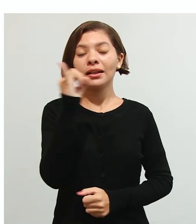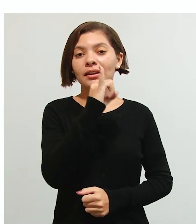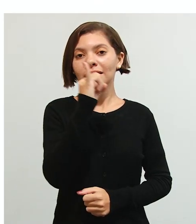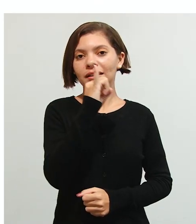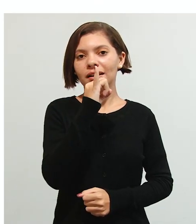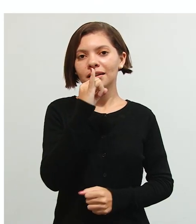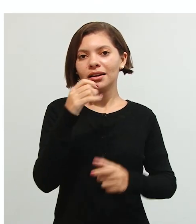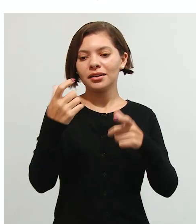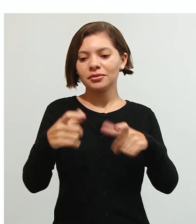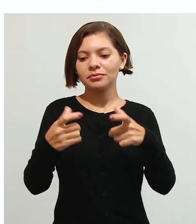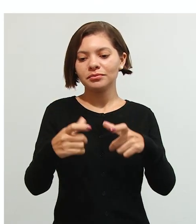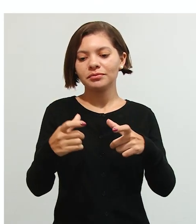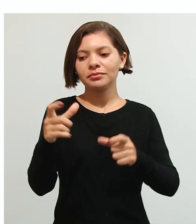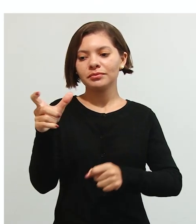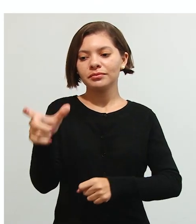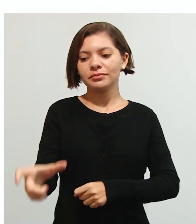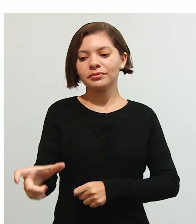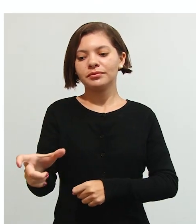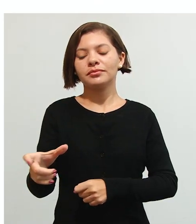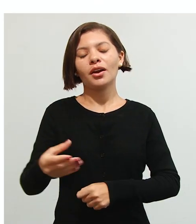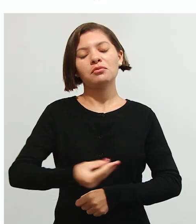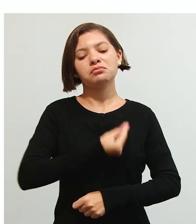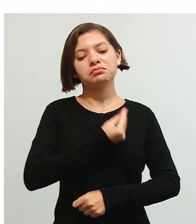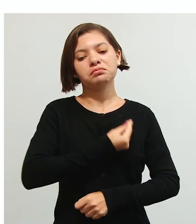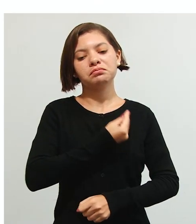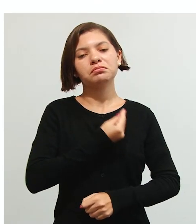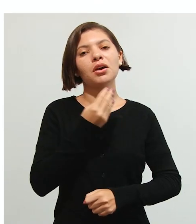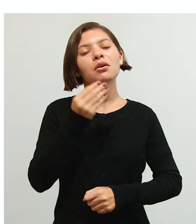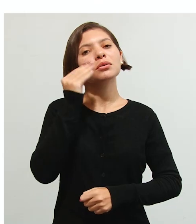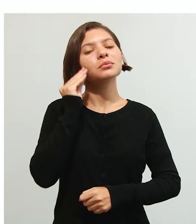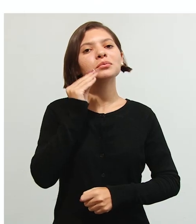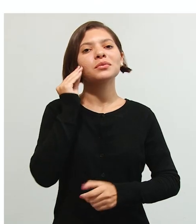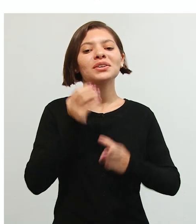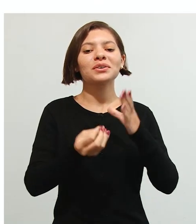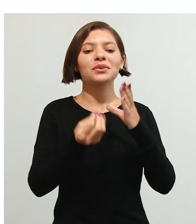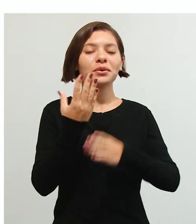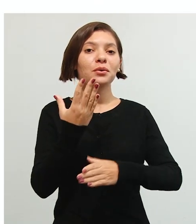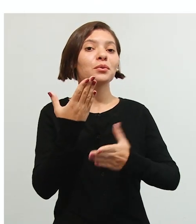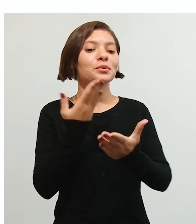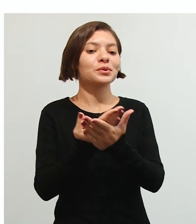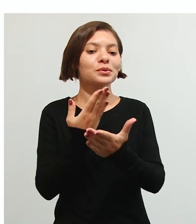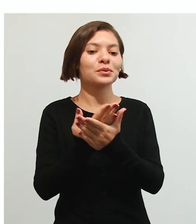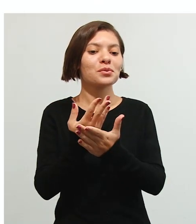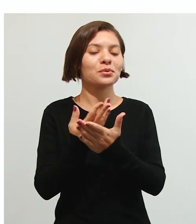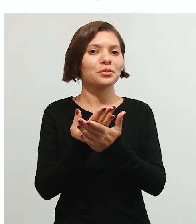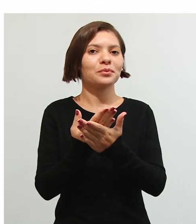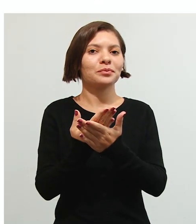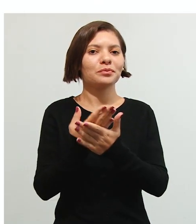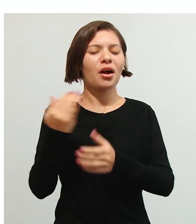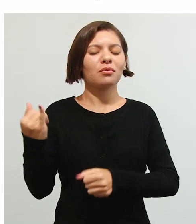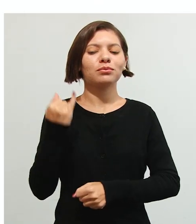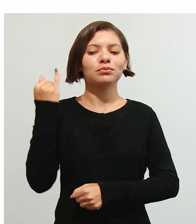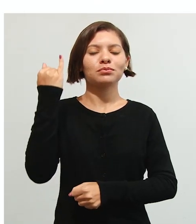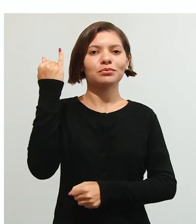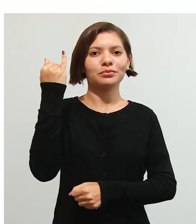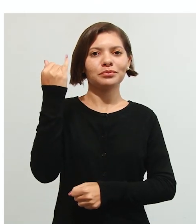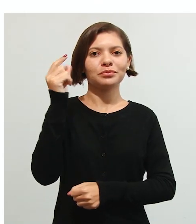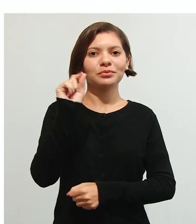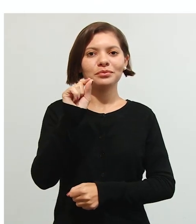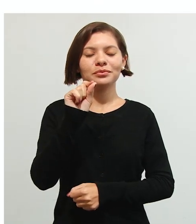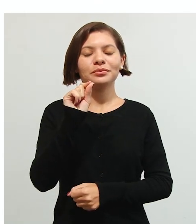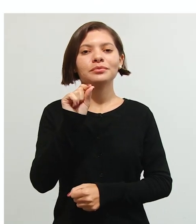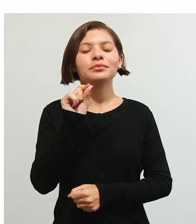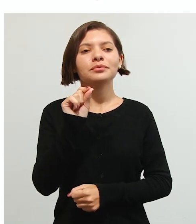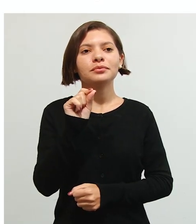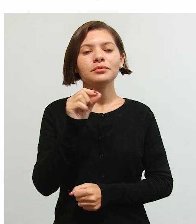região que Malaguzzi acabou vivenciando essa experiência e criando essa abordagem. E é bastante importante dizer, assim como